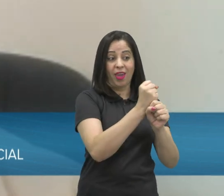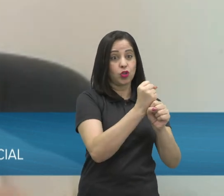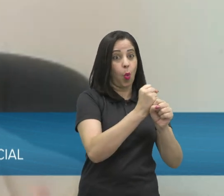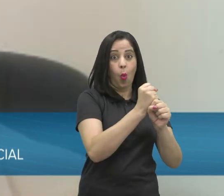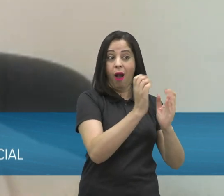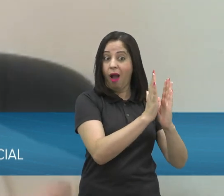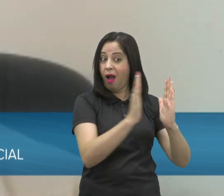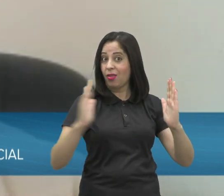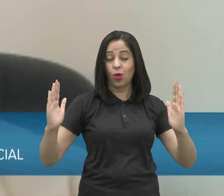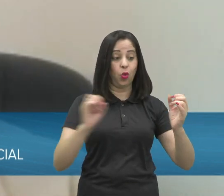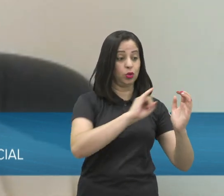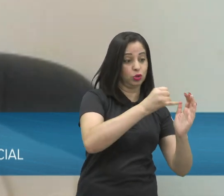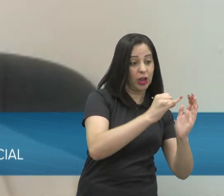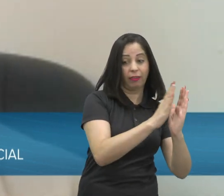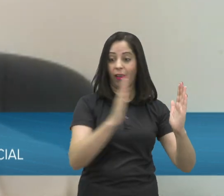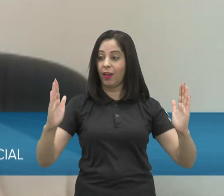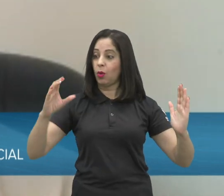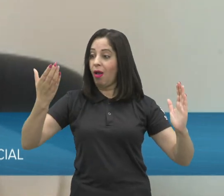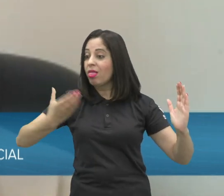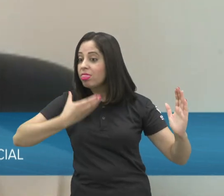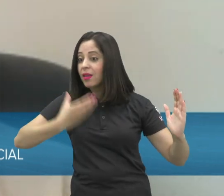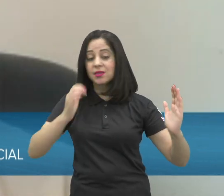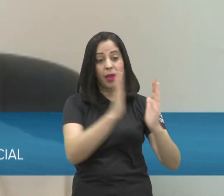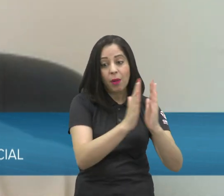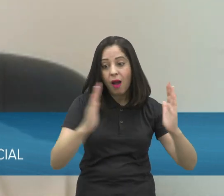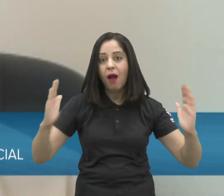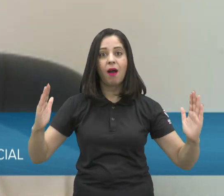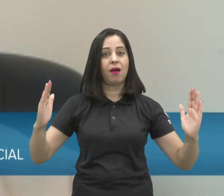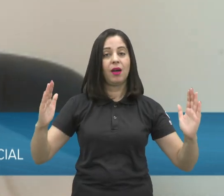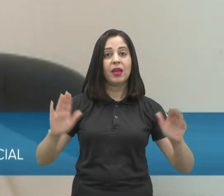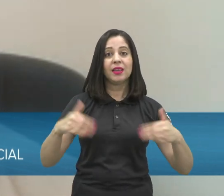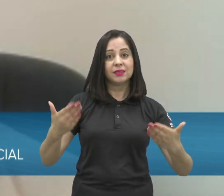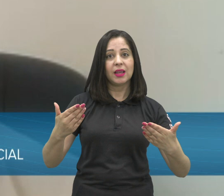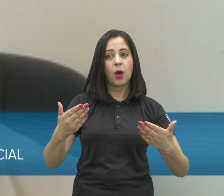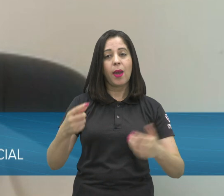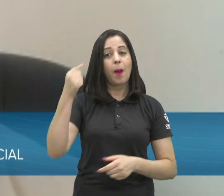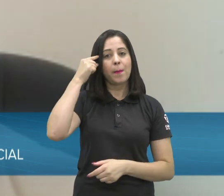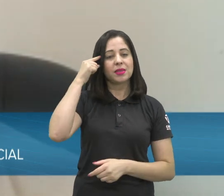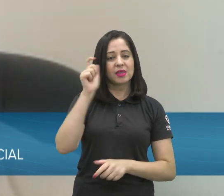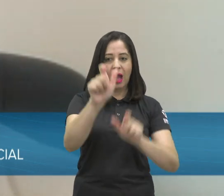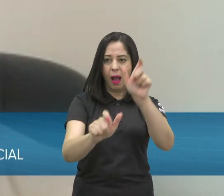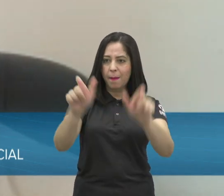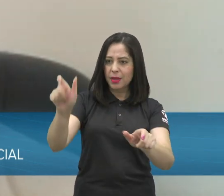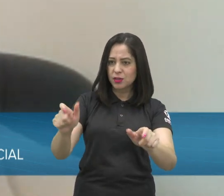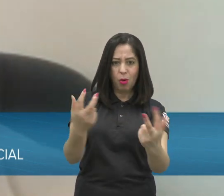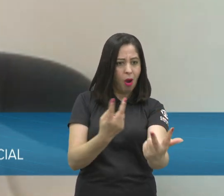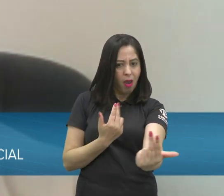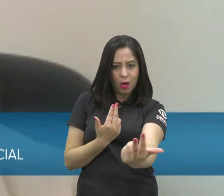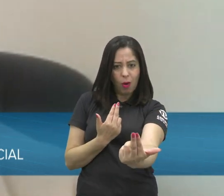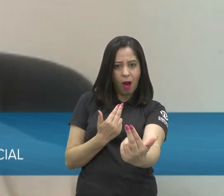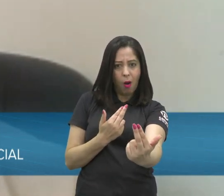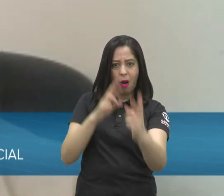essa humanidade, essa autenticidade do outro, reconhecer nesse outro alguém igual a mim, então que também merece carinho, merece